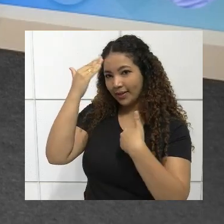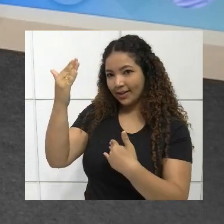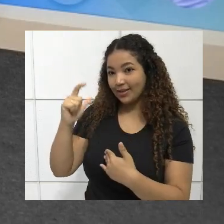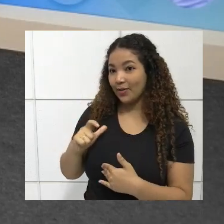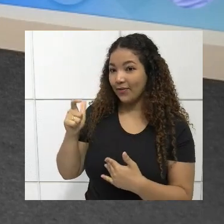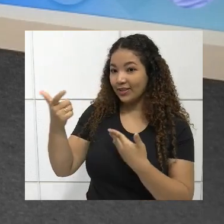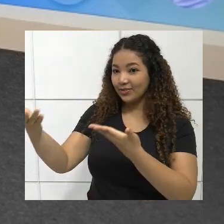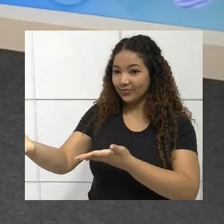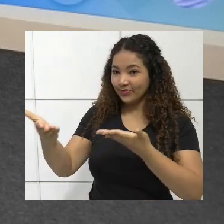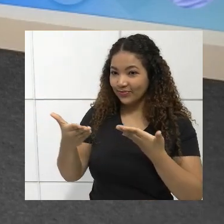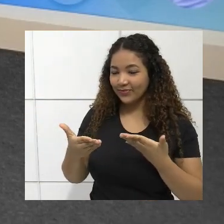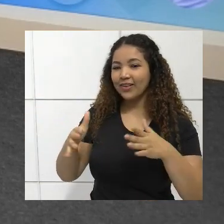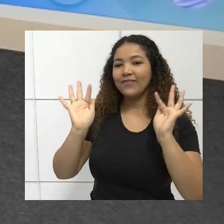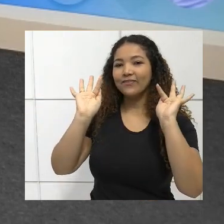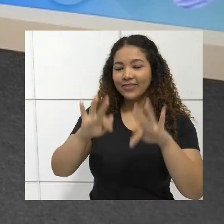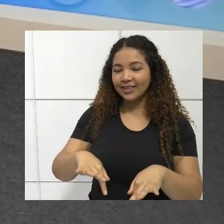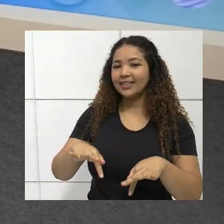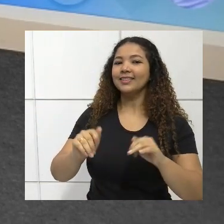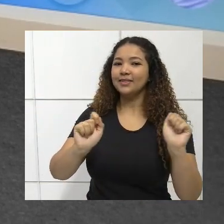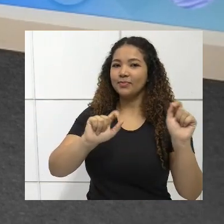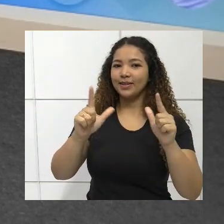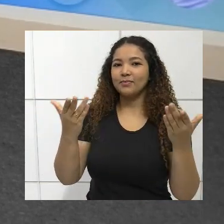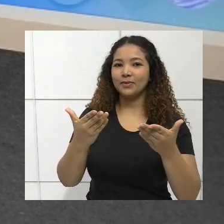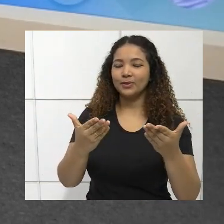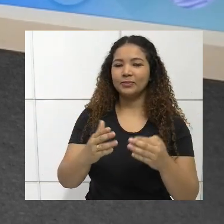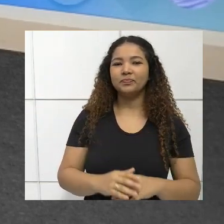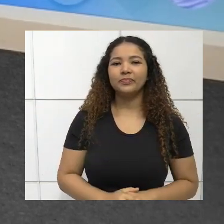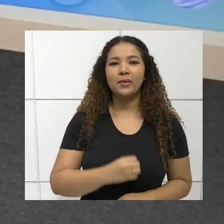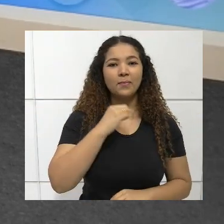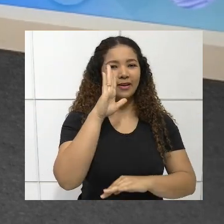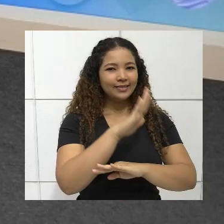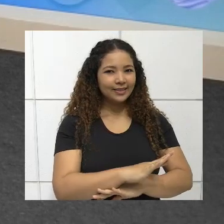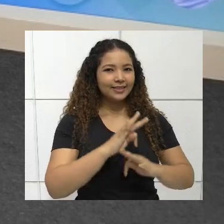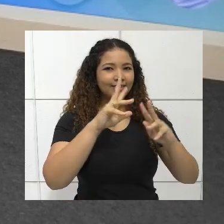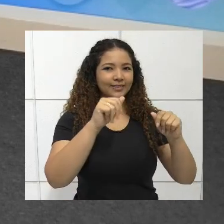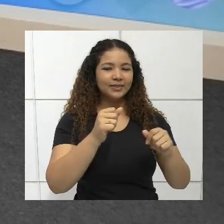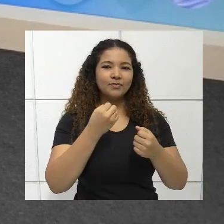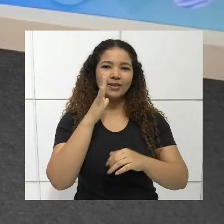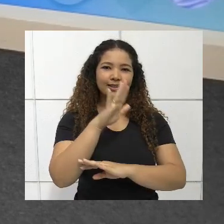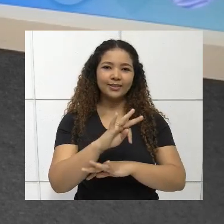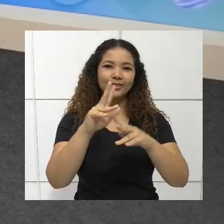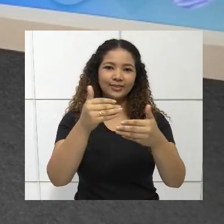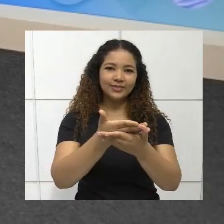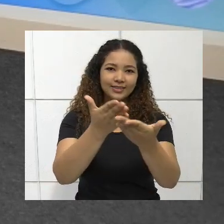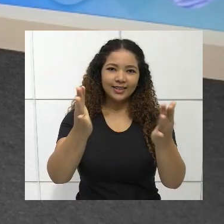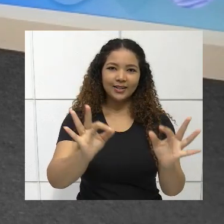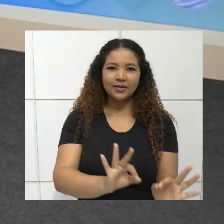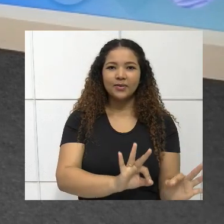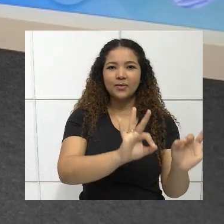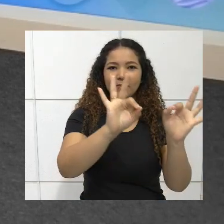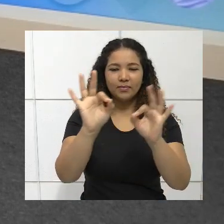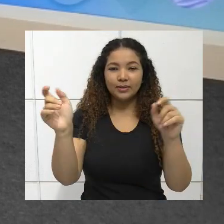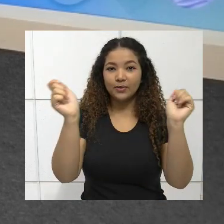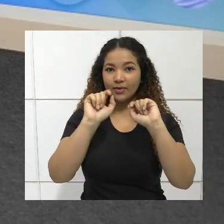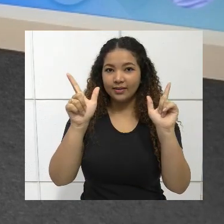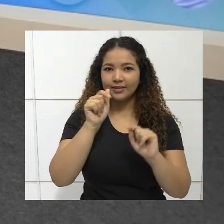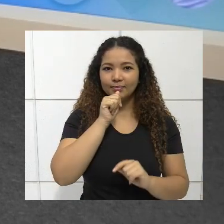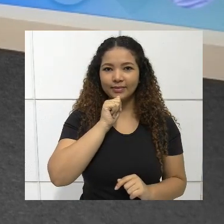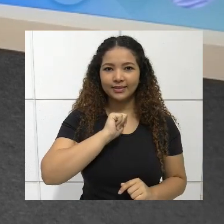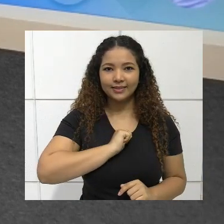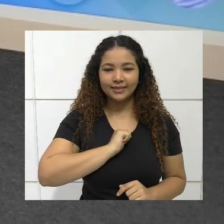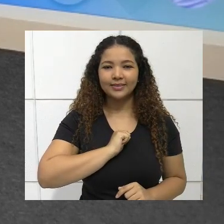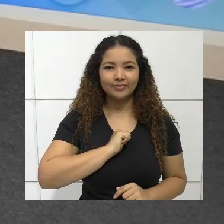está encerrando o programa desta sexta-feira. Boa tarde, Márcio. Boa tarde também especial a todos que acompanham aqui o Alerta Abaeté.